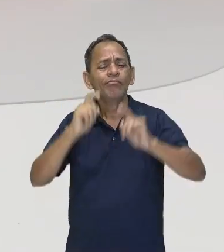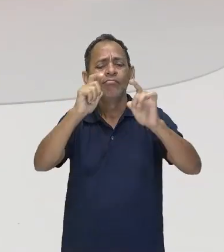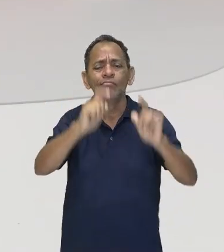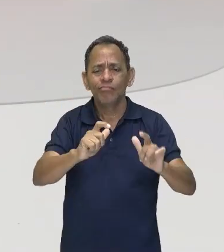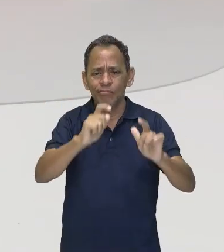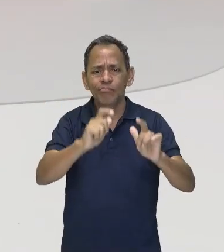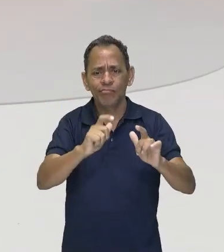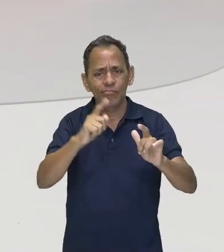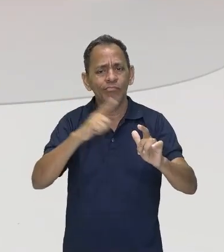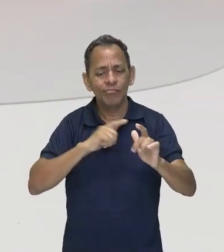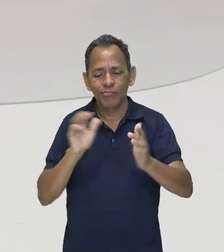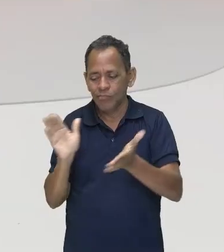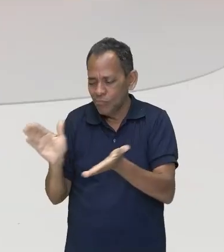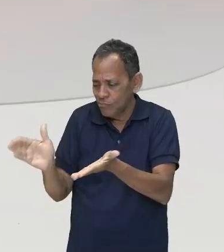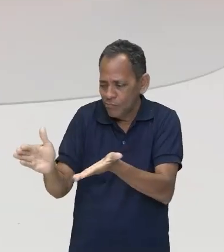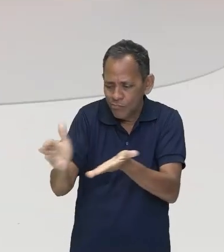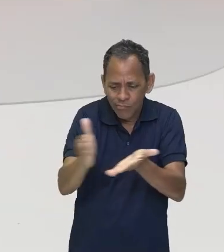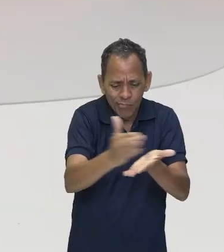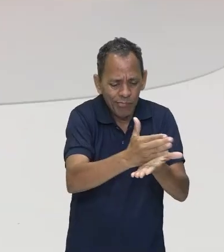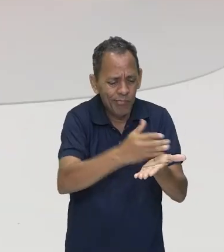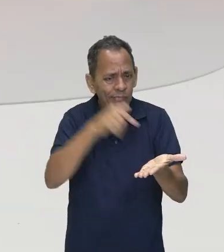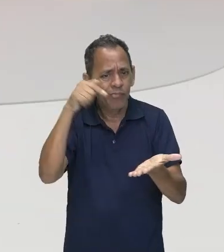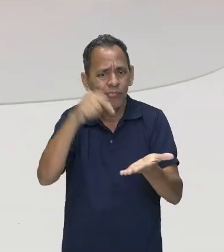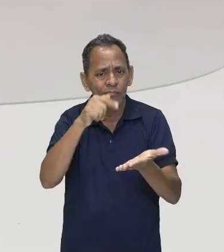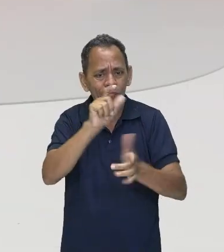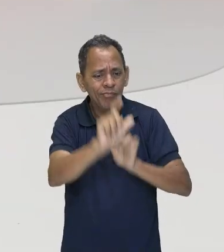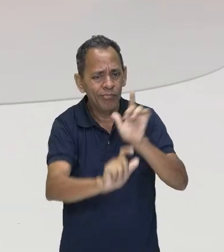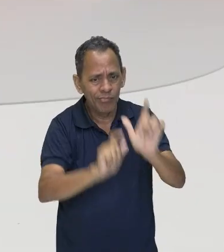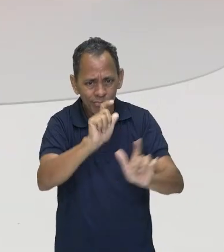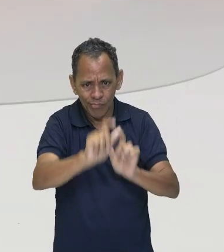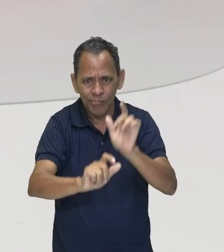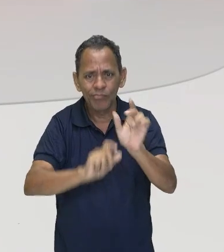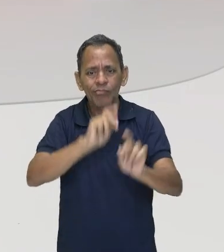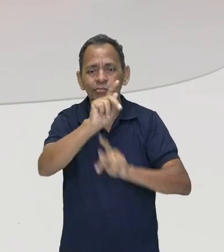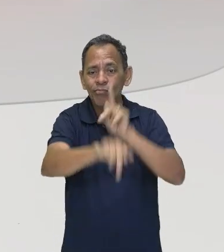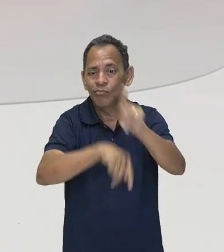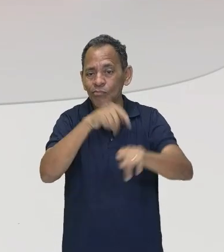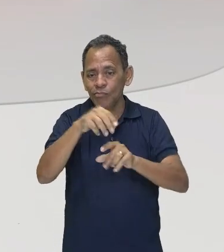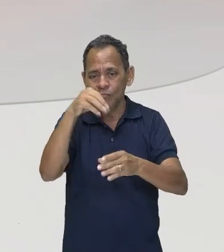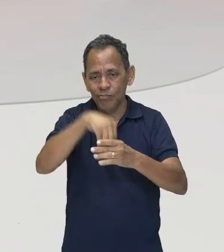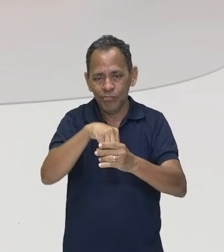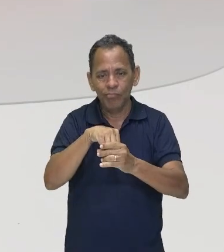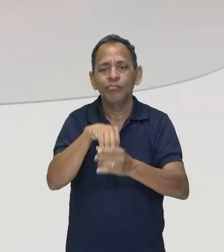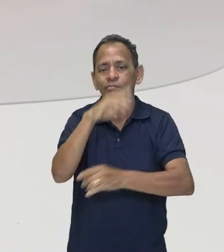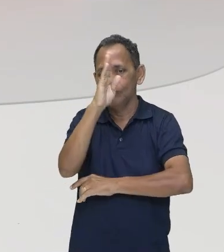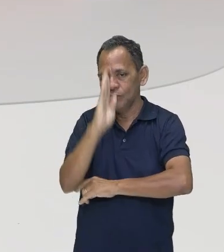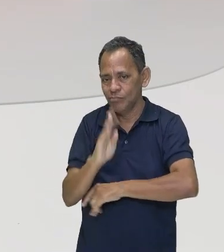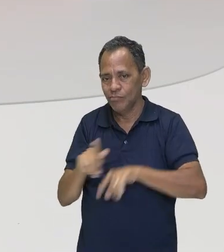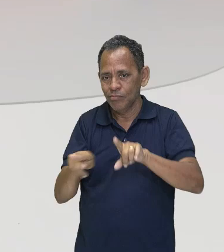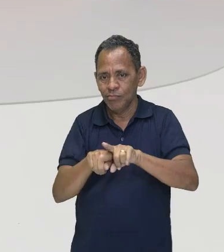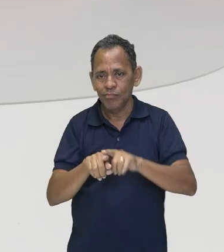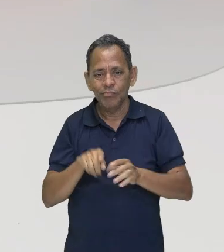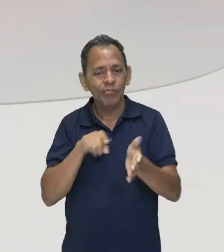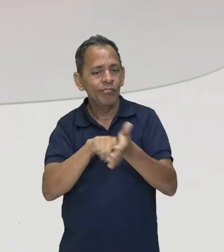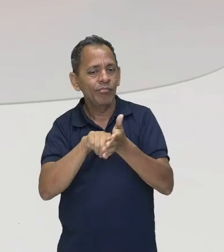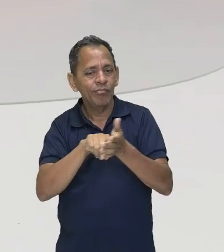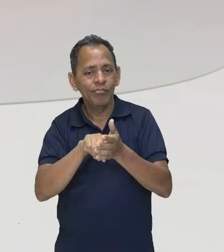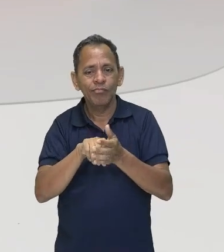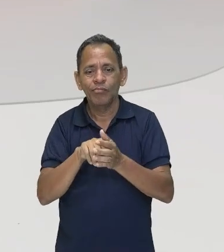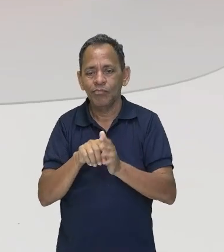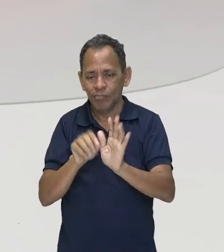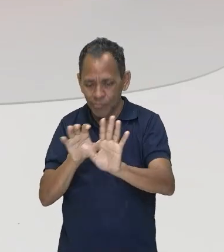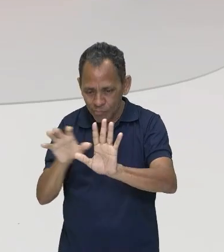essa concentração desses povos no território brasileiro. Vamos verificar na nossa região, né, na